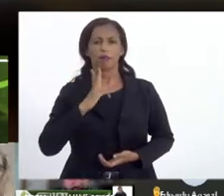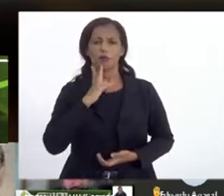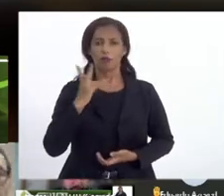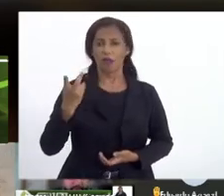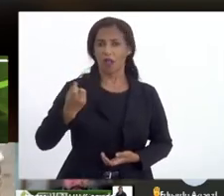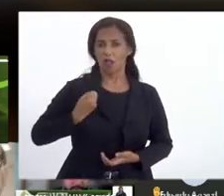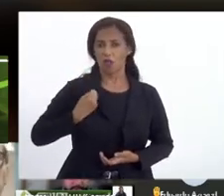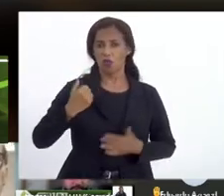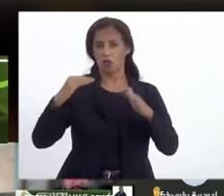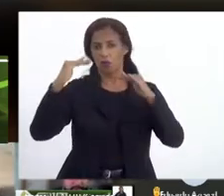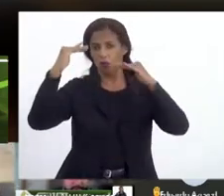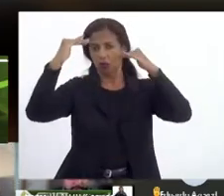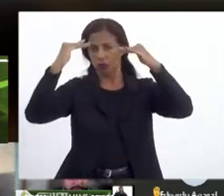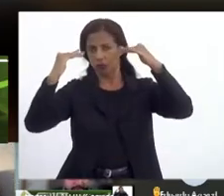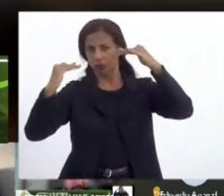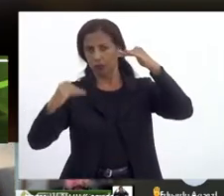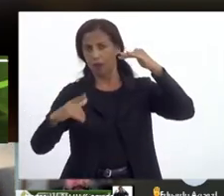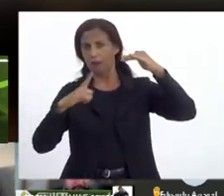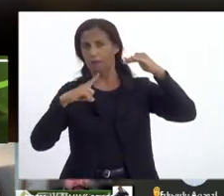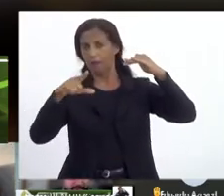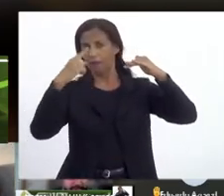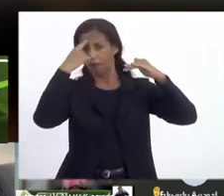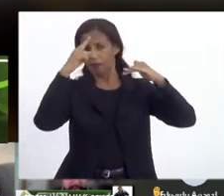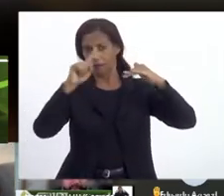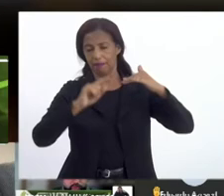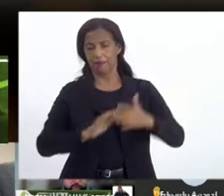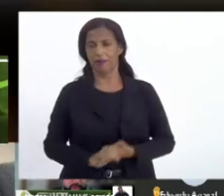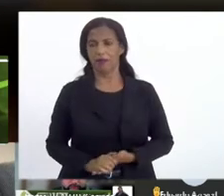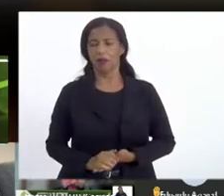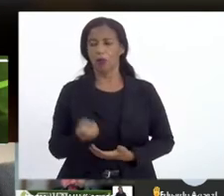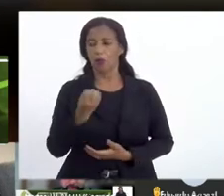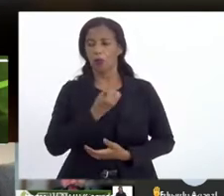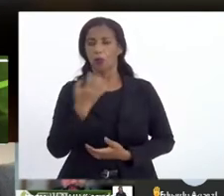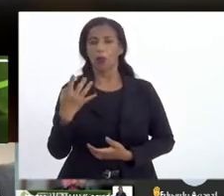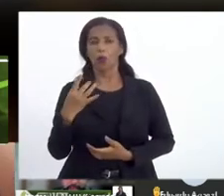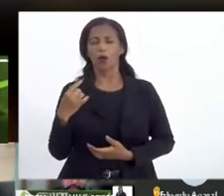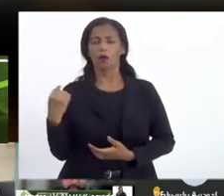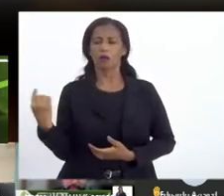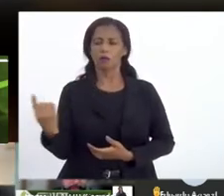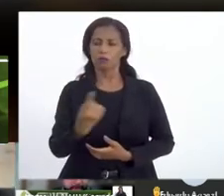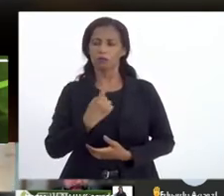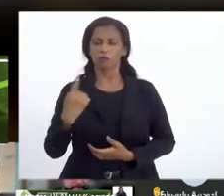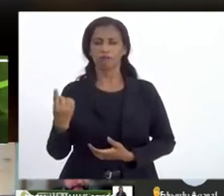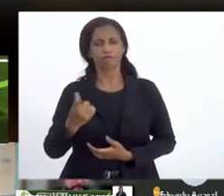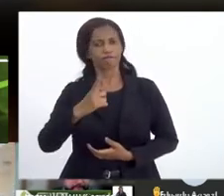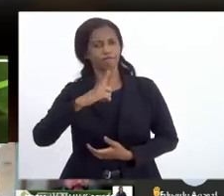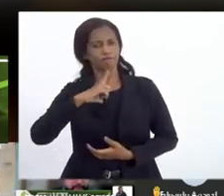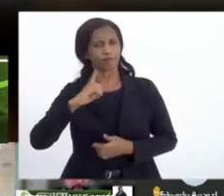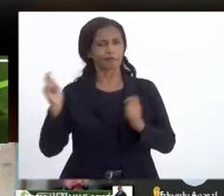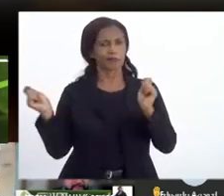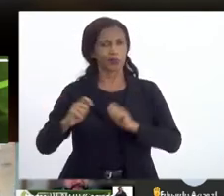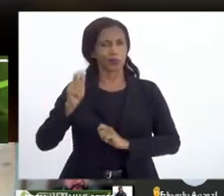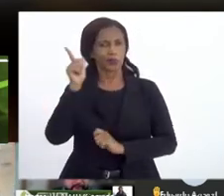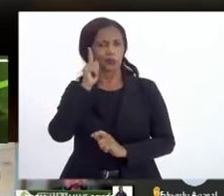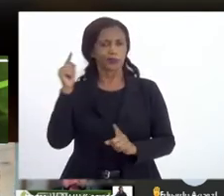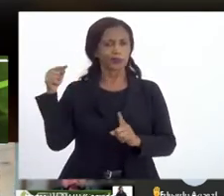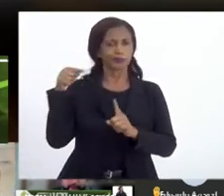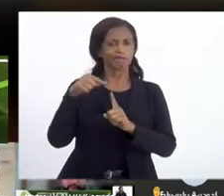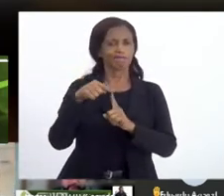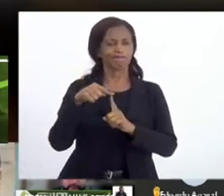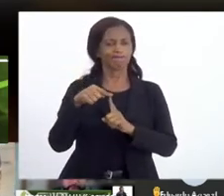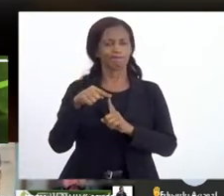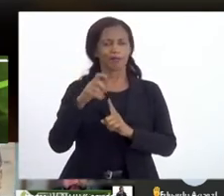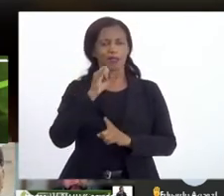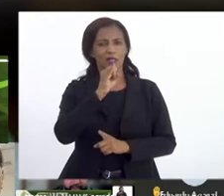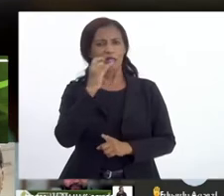números, em ordem de grandeza, só para que se tenha uma ideia do quanto a gente pode alcançar. Né? Se